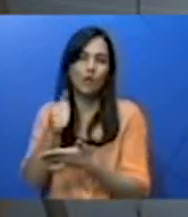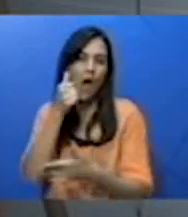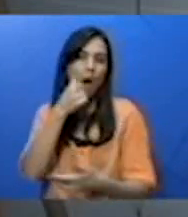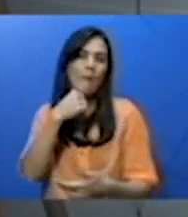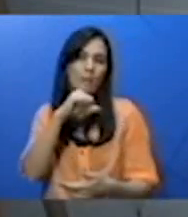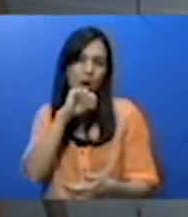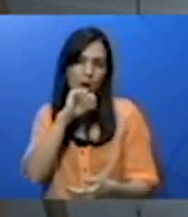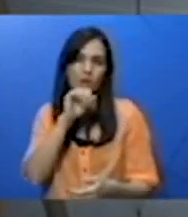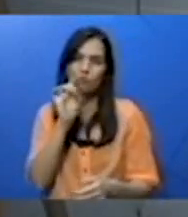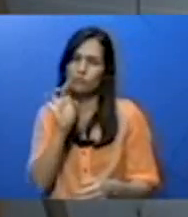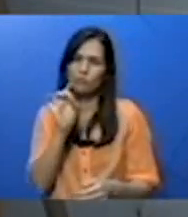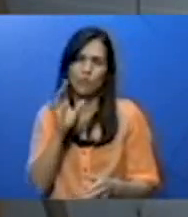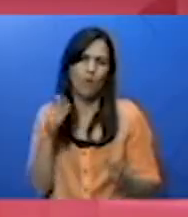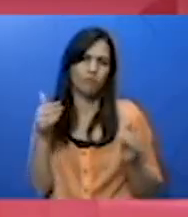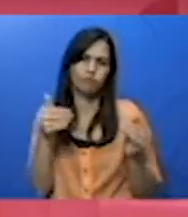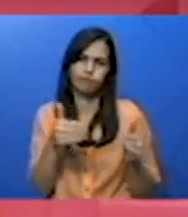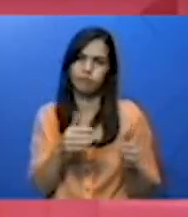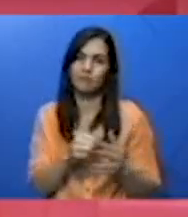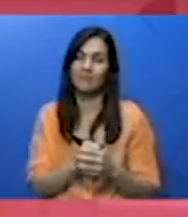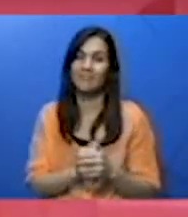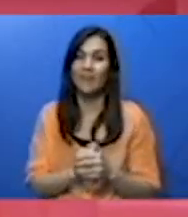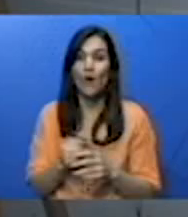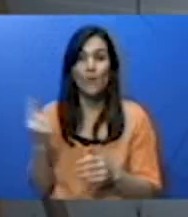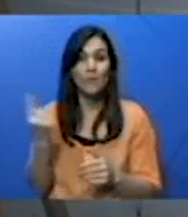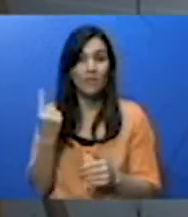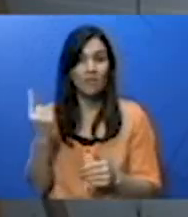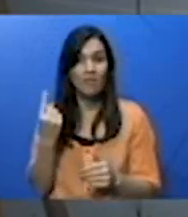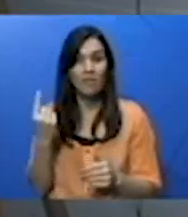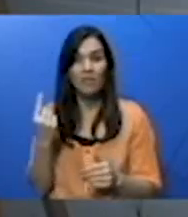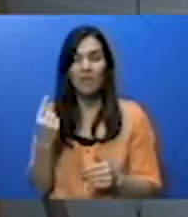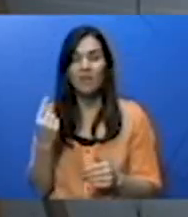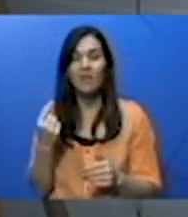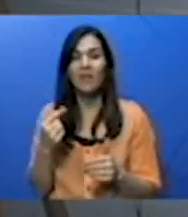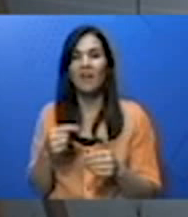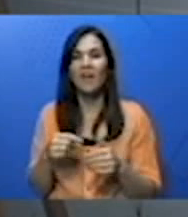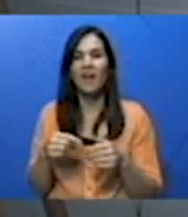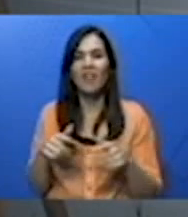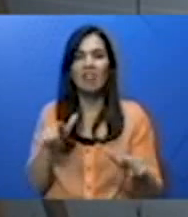né, Clarinha? Isso, eu tenho as Uma minhas obrigações. Uma delas em